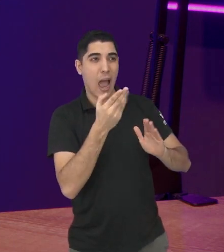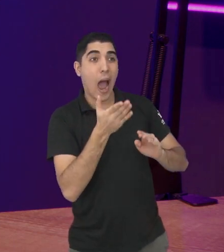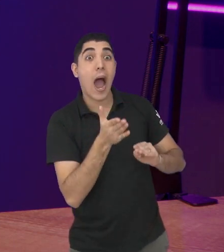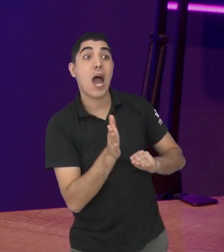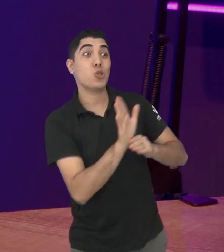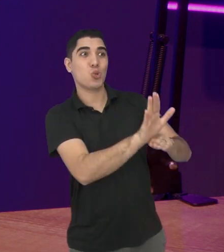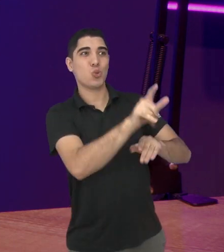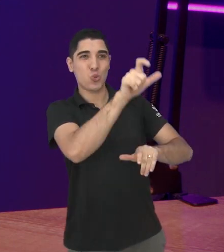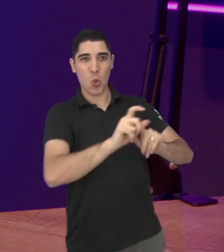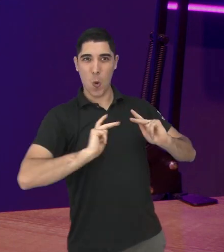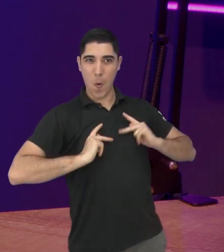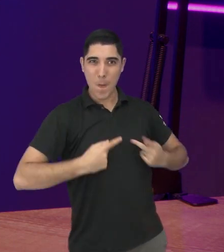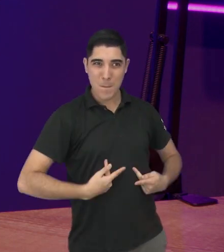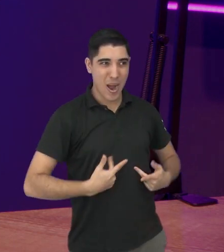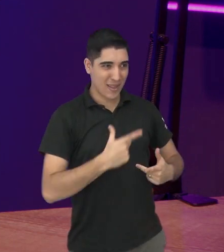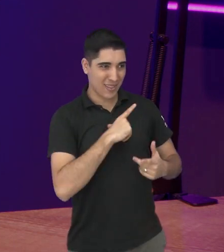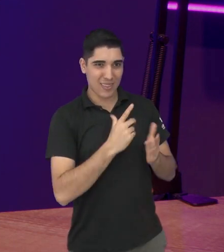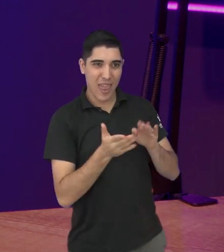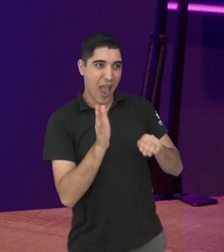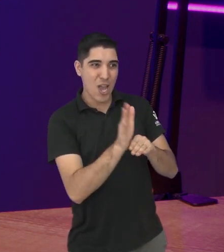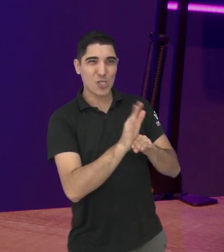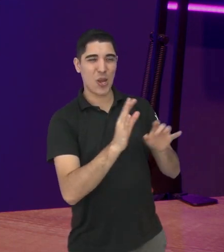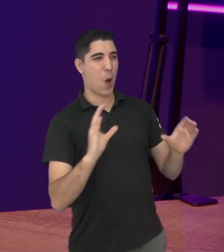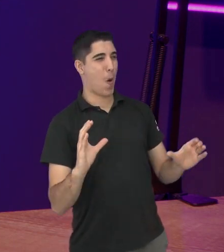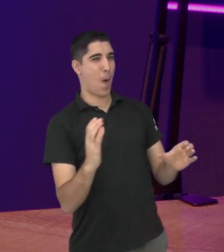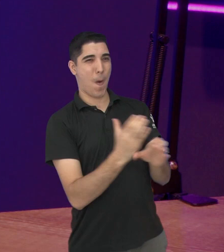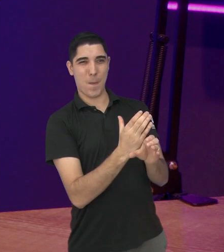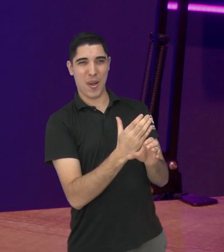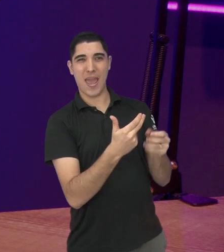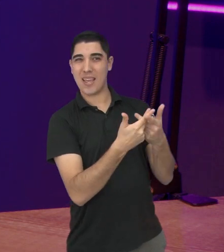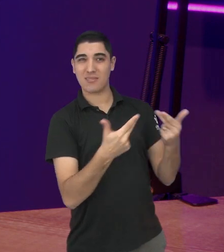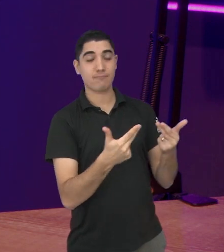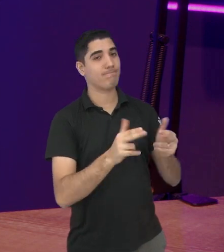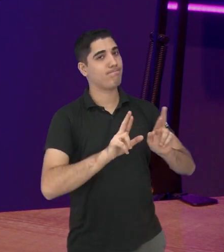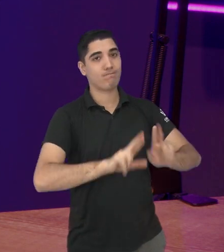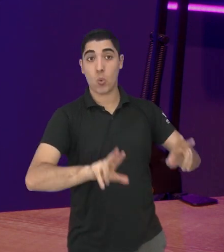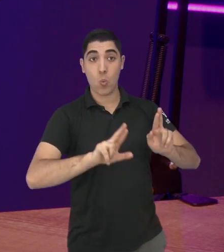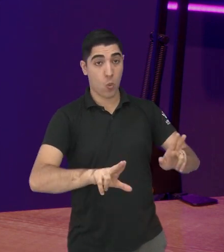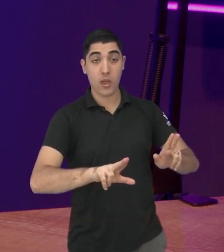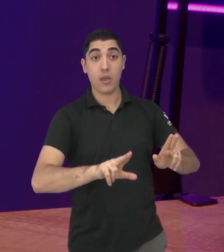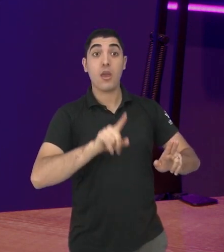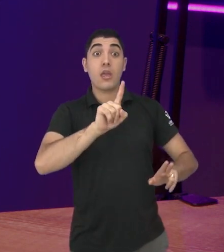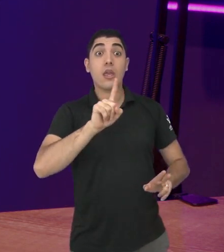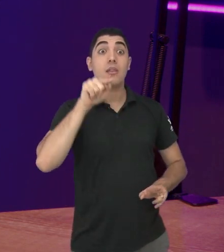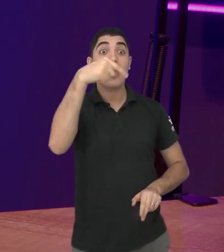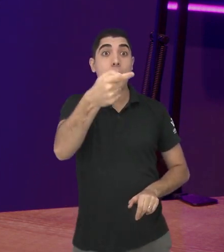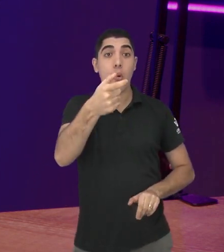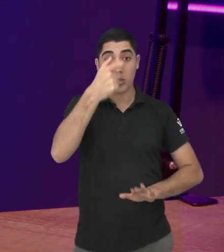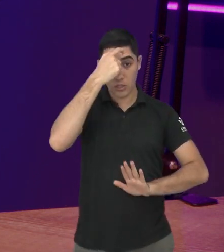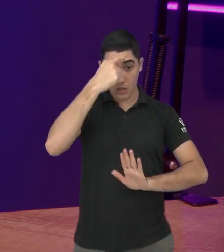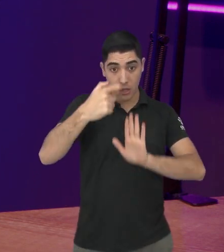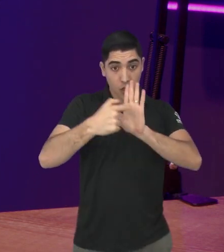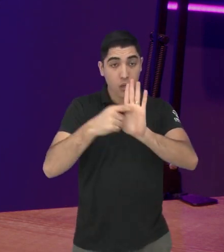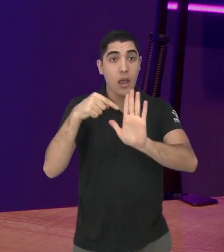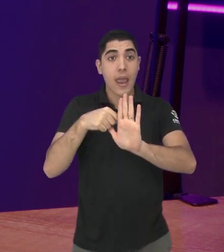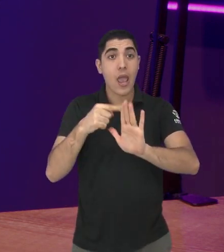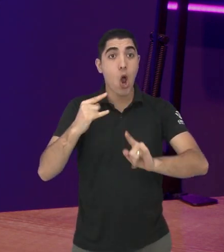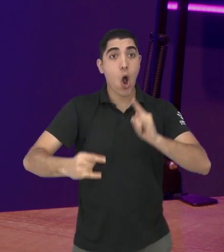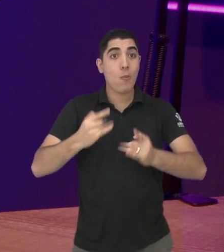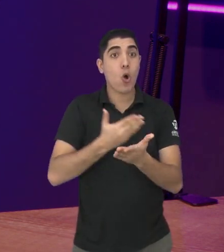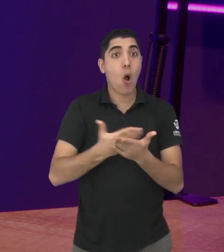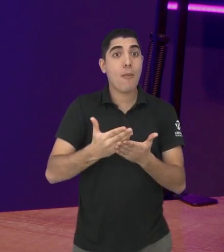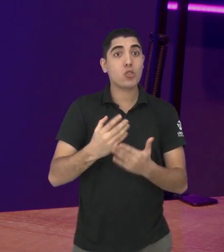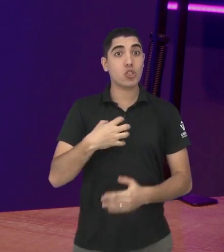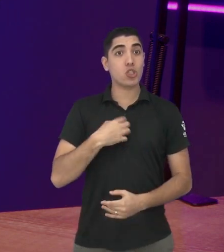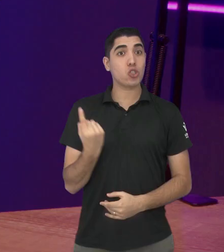humanos e, pelo contrário, a inteligência artificial começa a se sentir solitária também. Então, assim, o